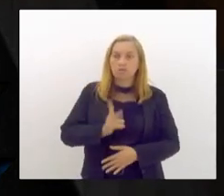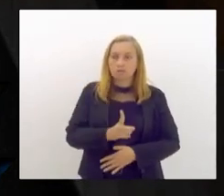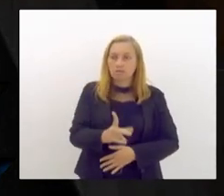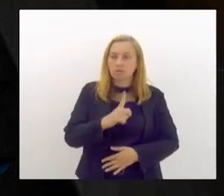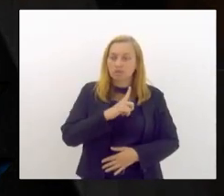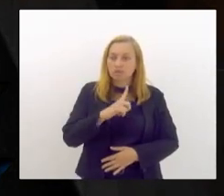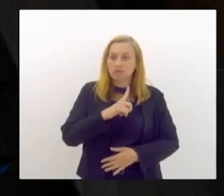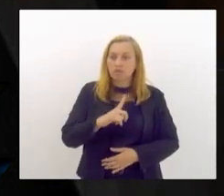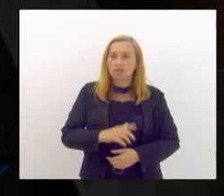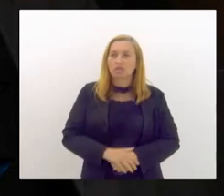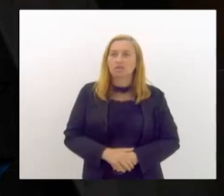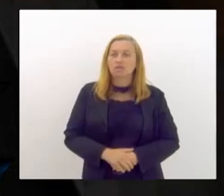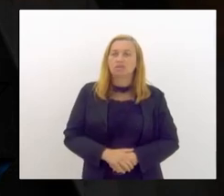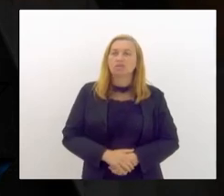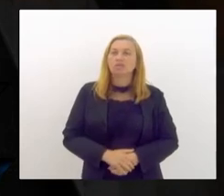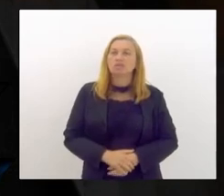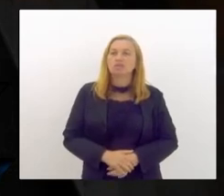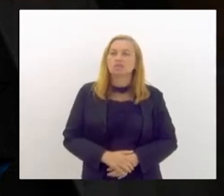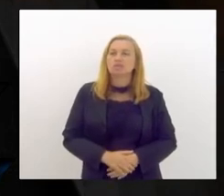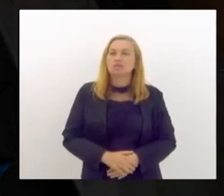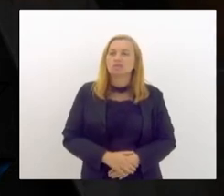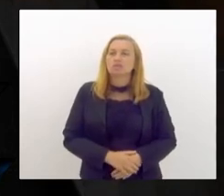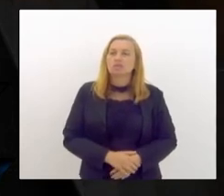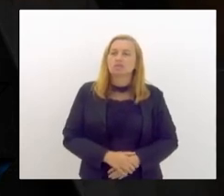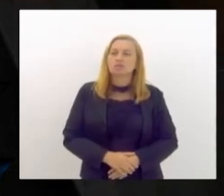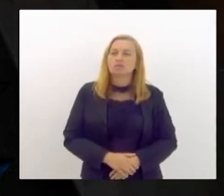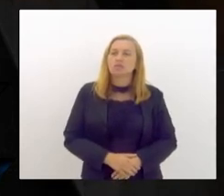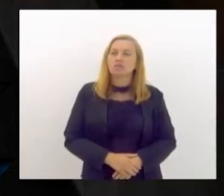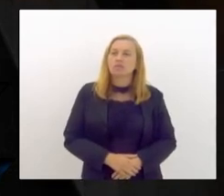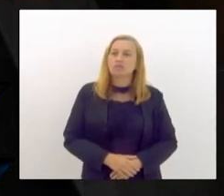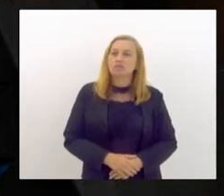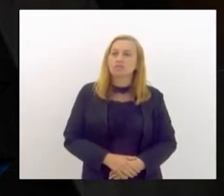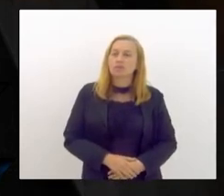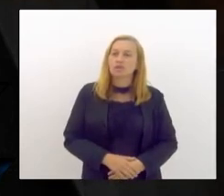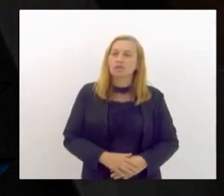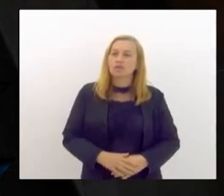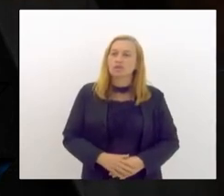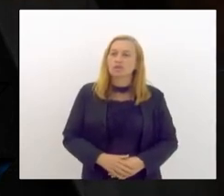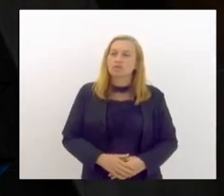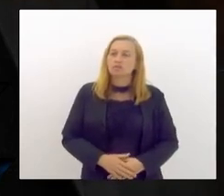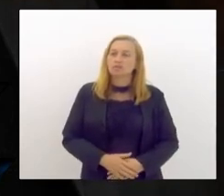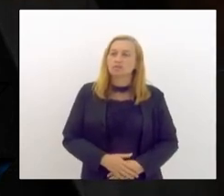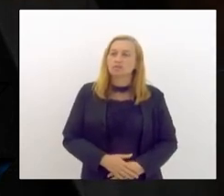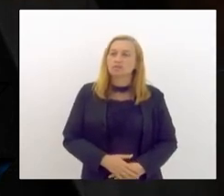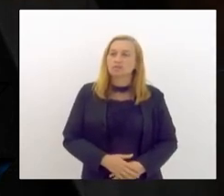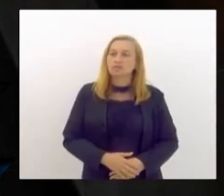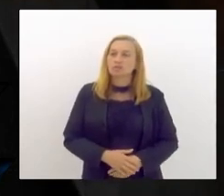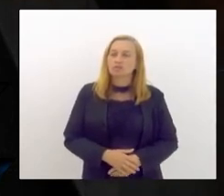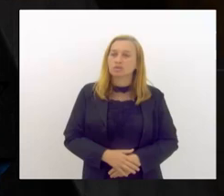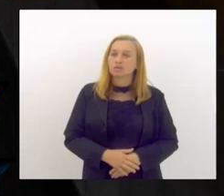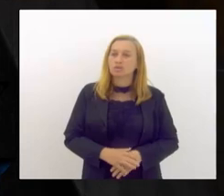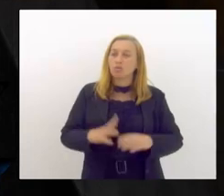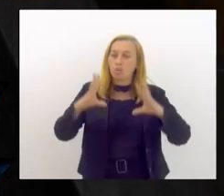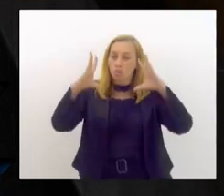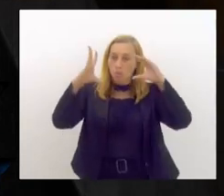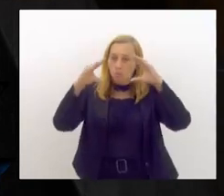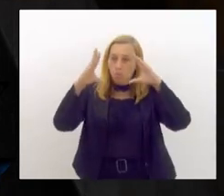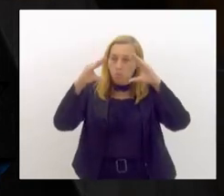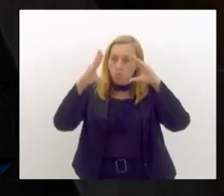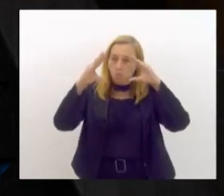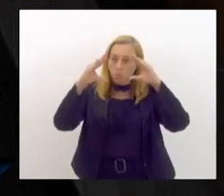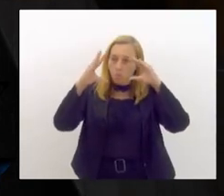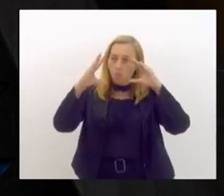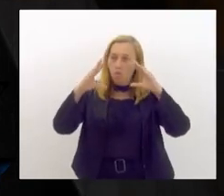ali um cúmulus nimbus. Cúmulus nimbus é uma nuvem absolutamente carregada, com cerca de